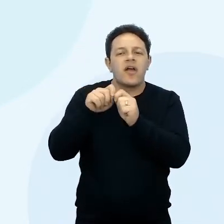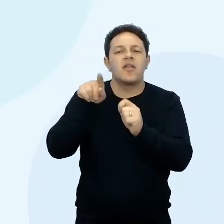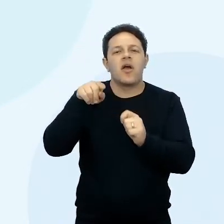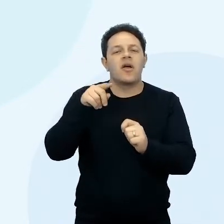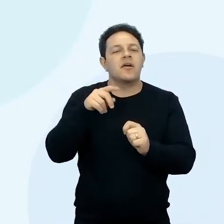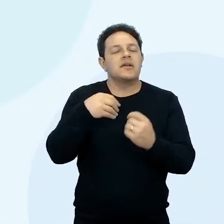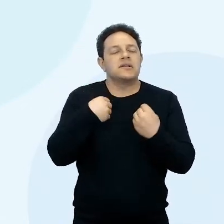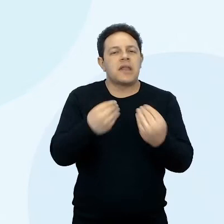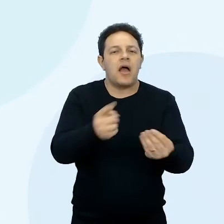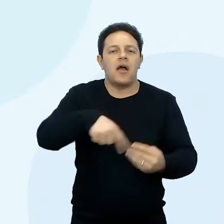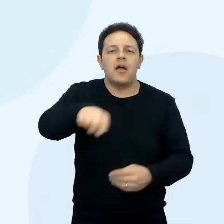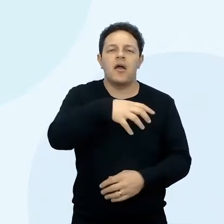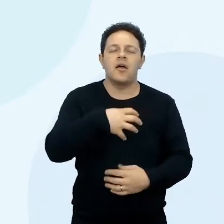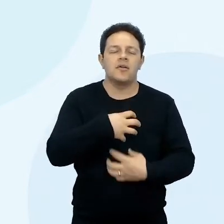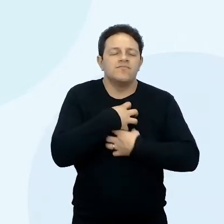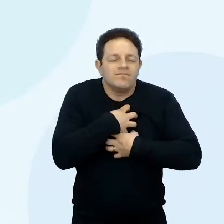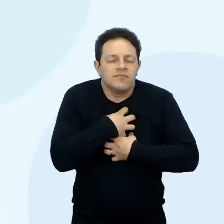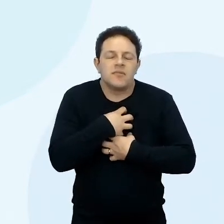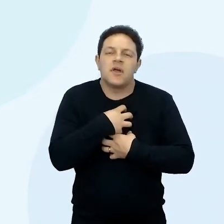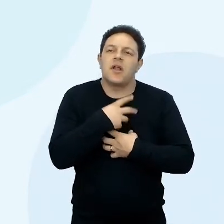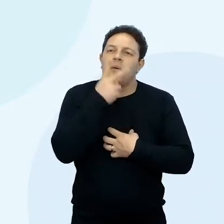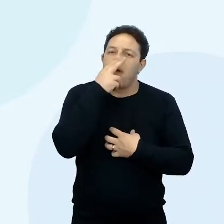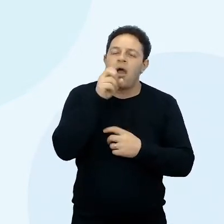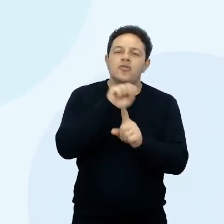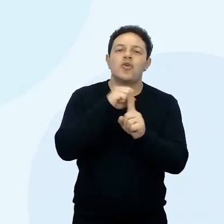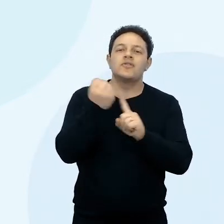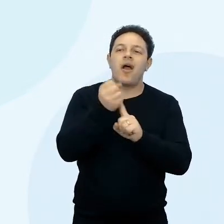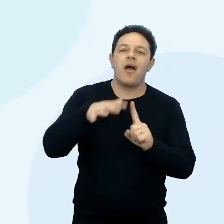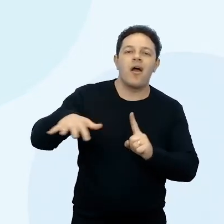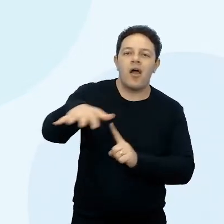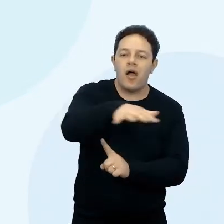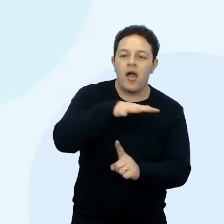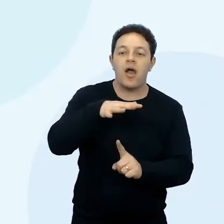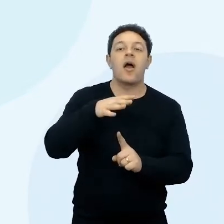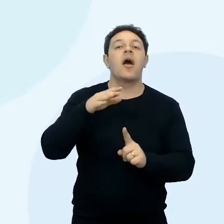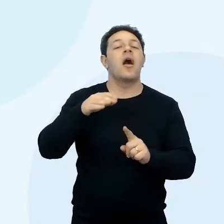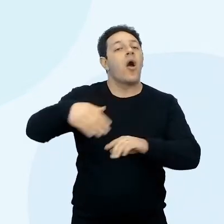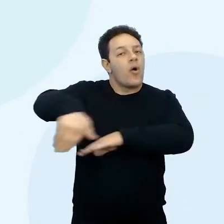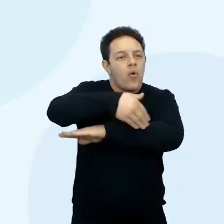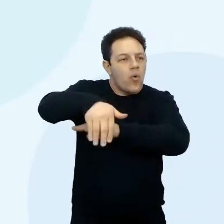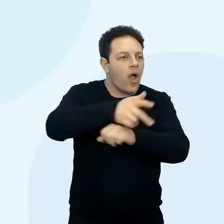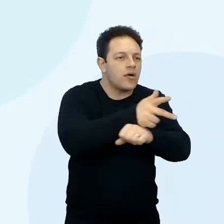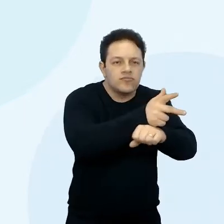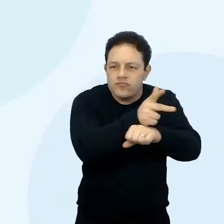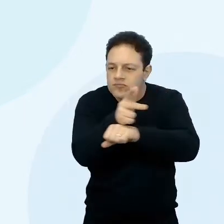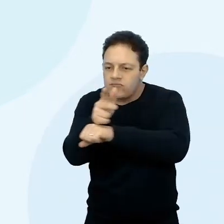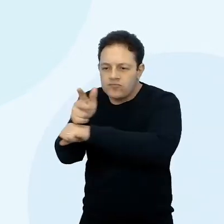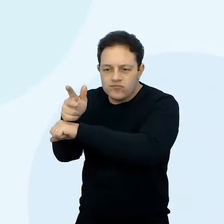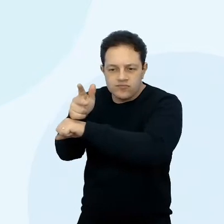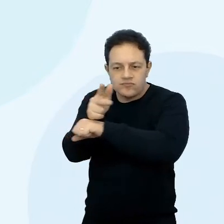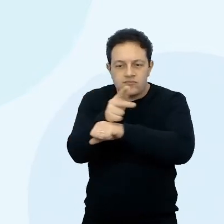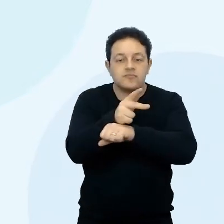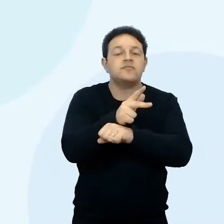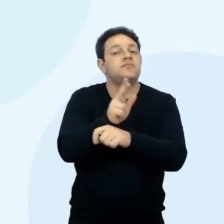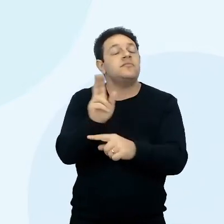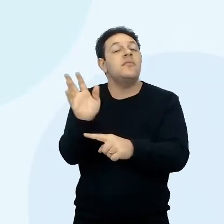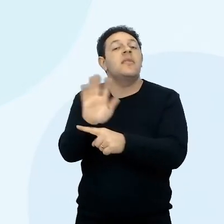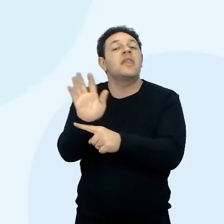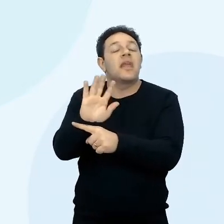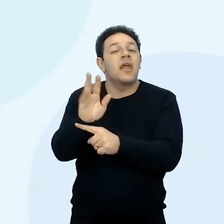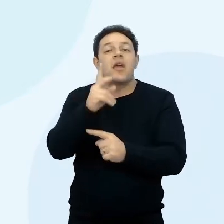apelo social, é um cinema que trabalha com a rua, é um cinema que